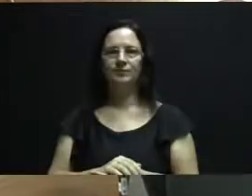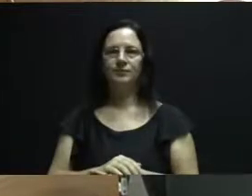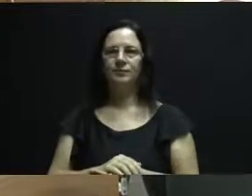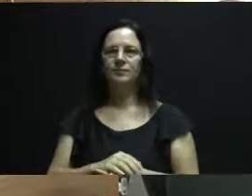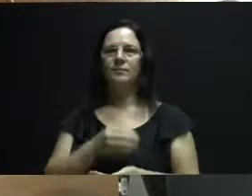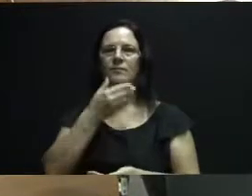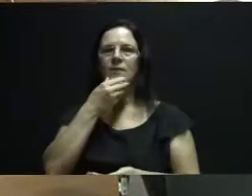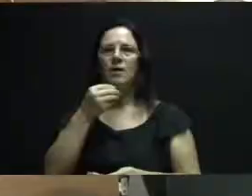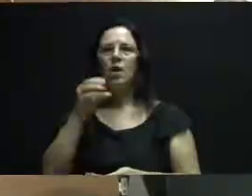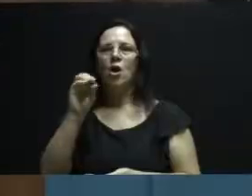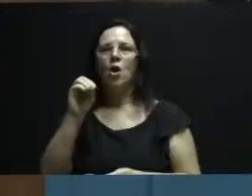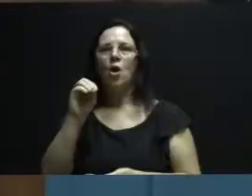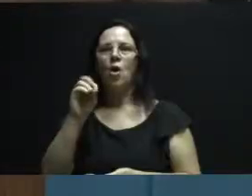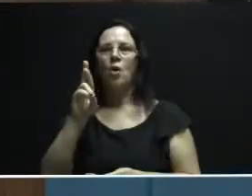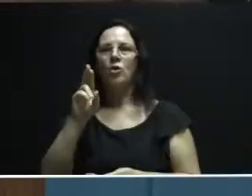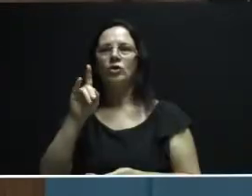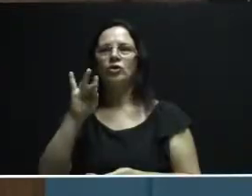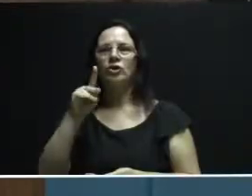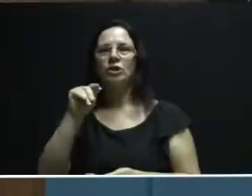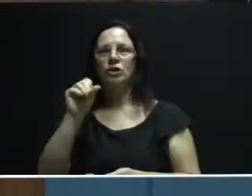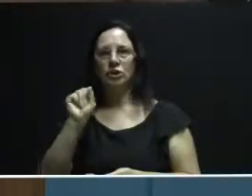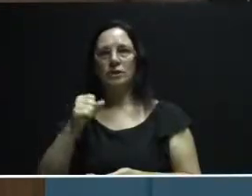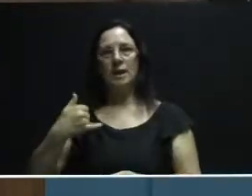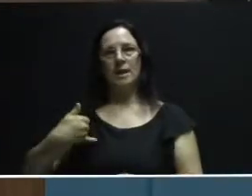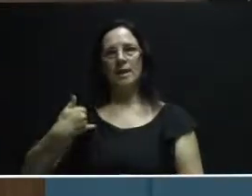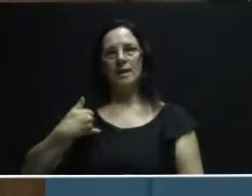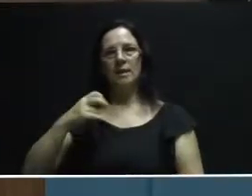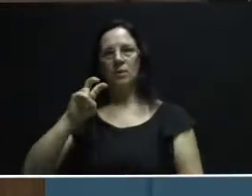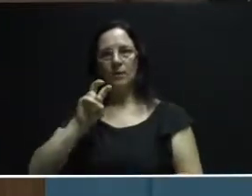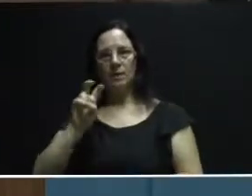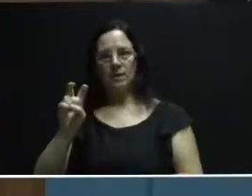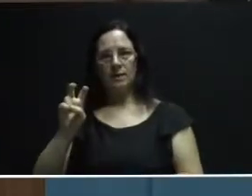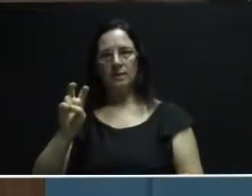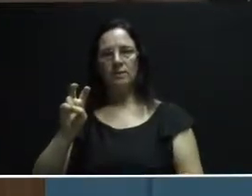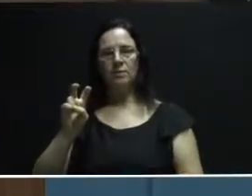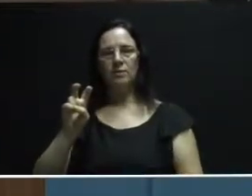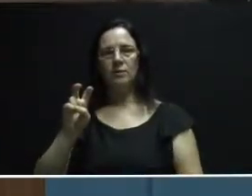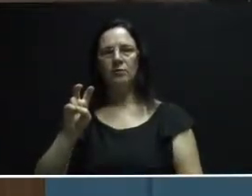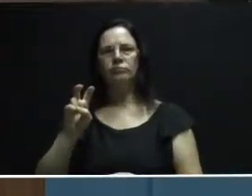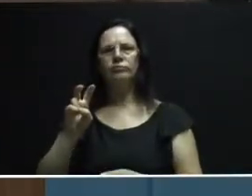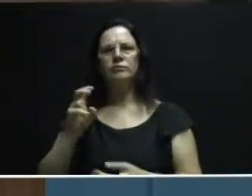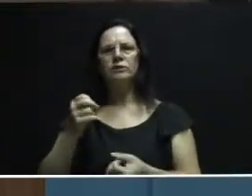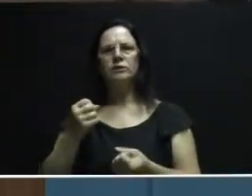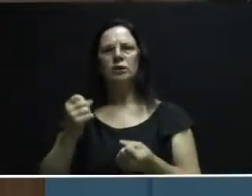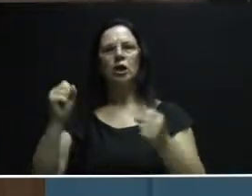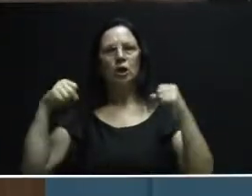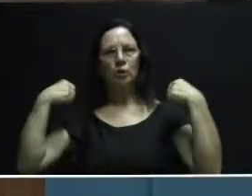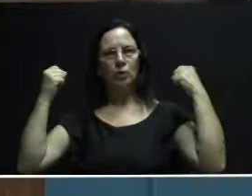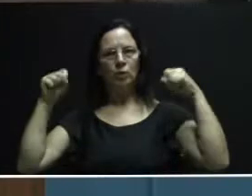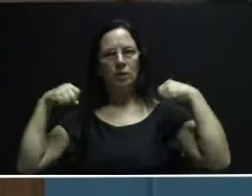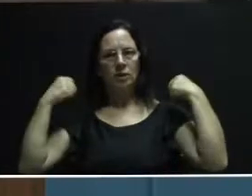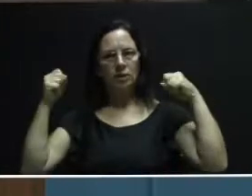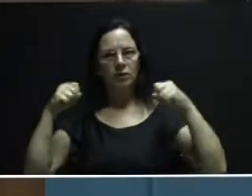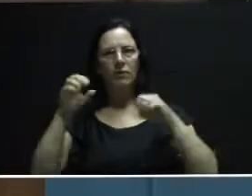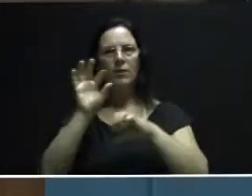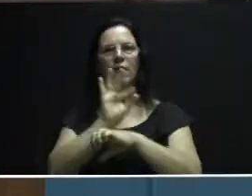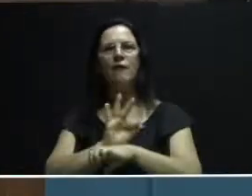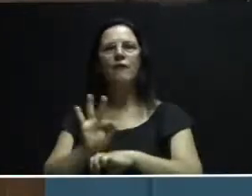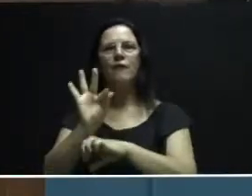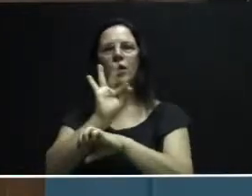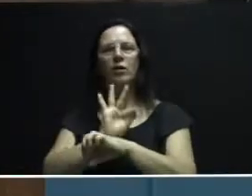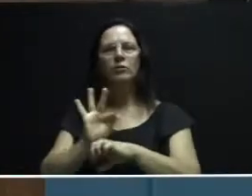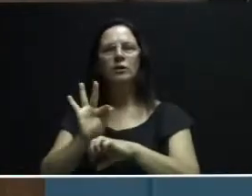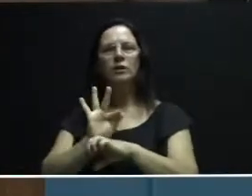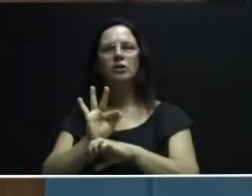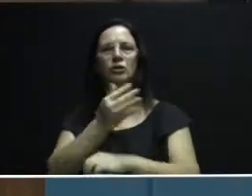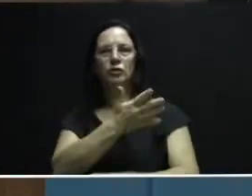Ortides dos Santos Rocha tem 55 anos. Graduado em Educação Física pela Faculdade de Educação